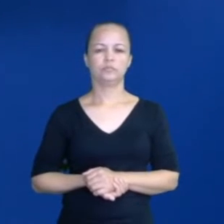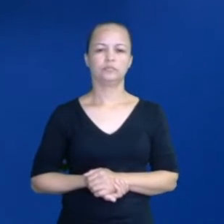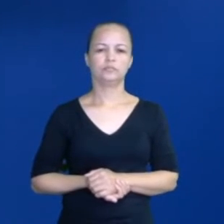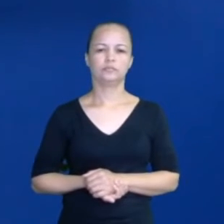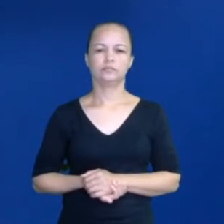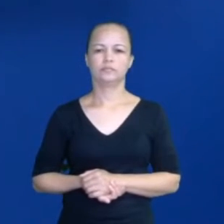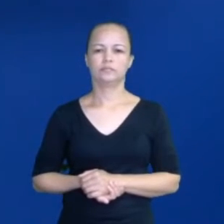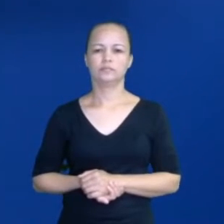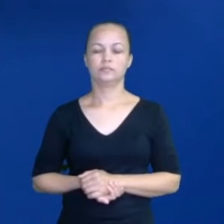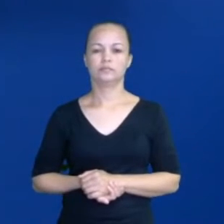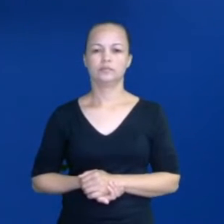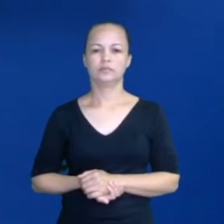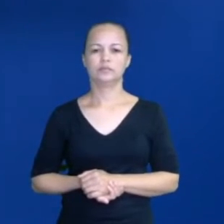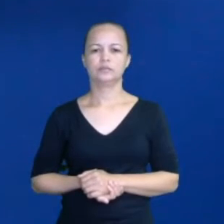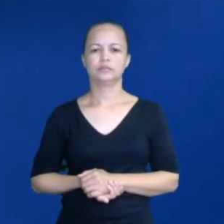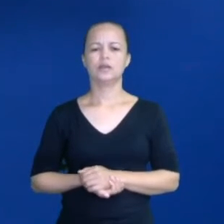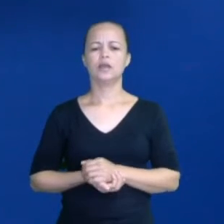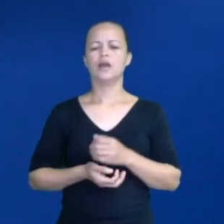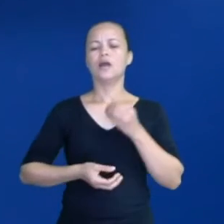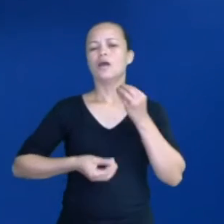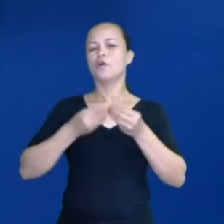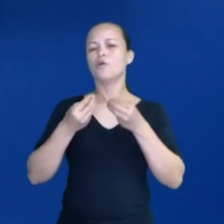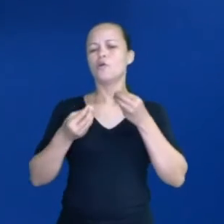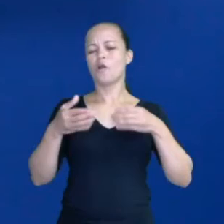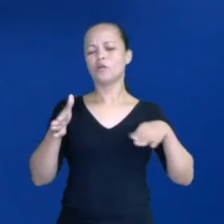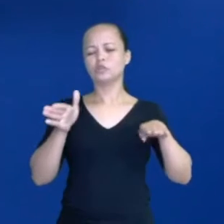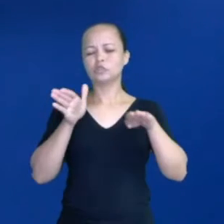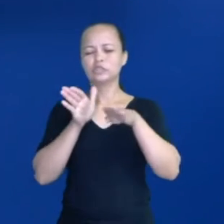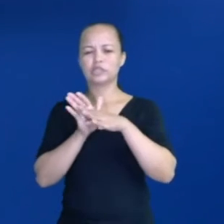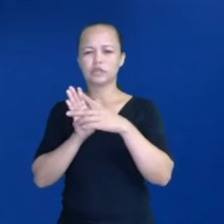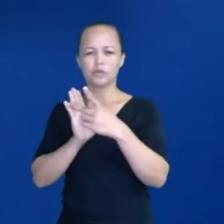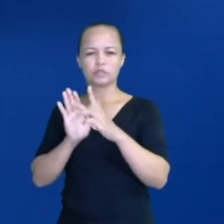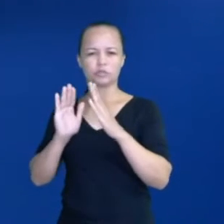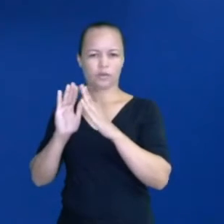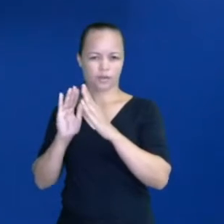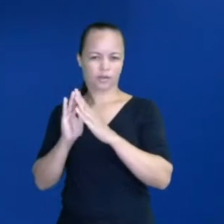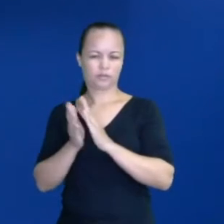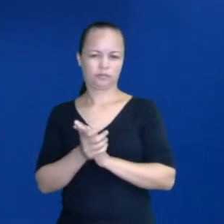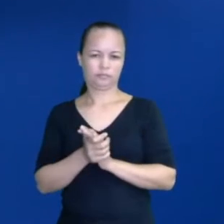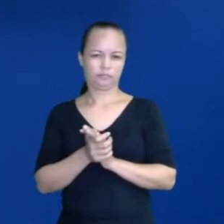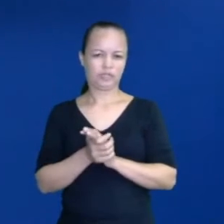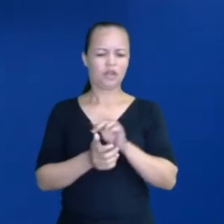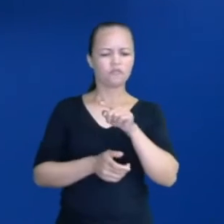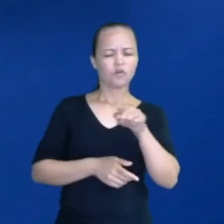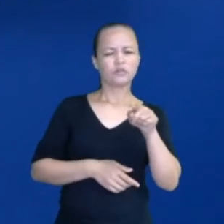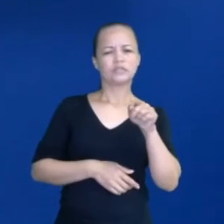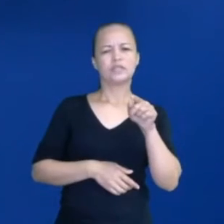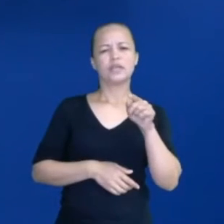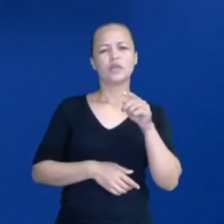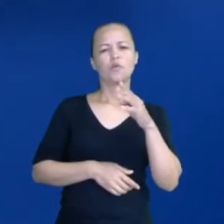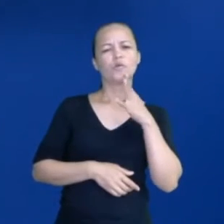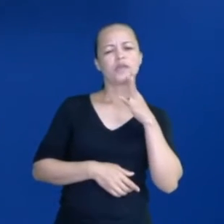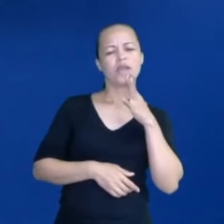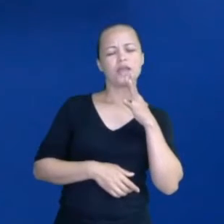Como eu chego à sua casa? Você conhece a padaria do Joaquim? Opa, professora, você já mudou de assunto, foi?